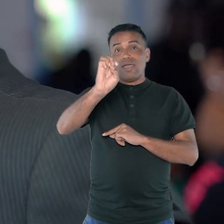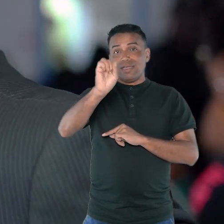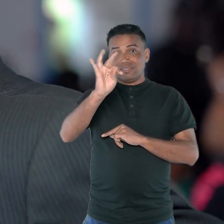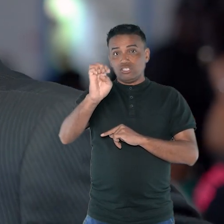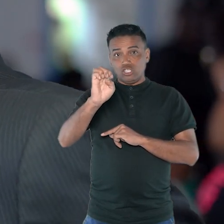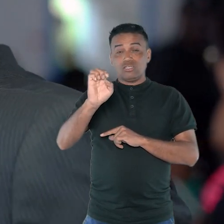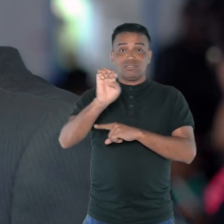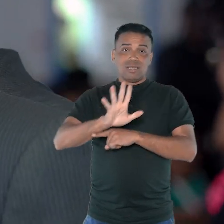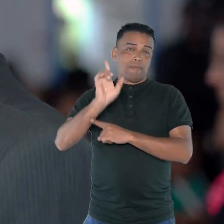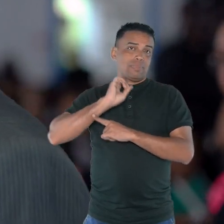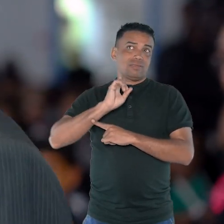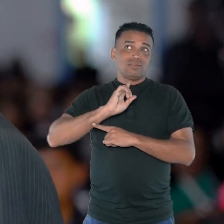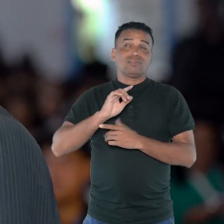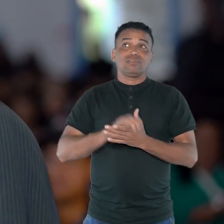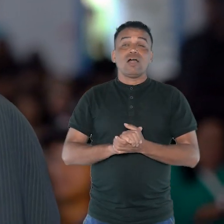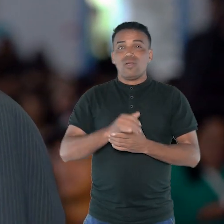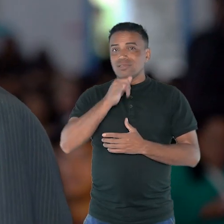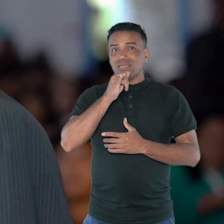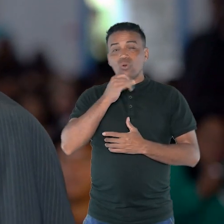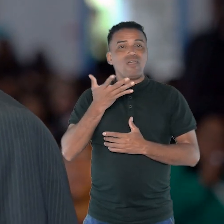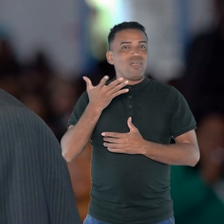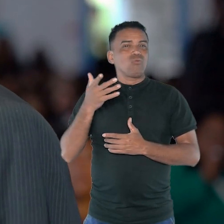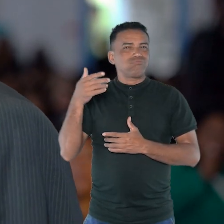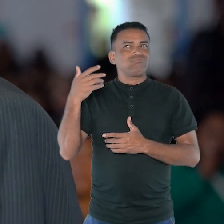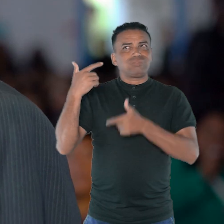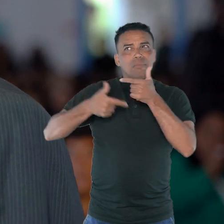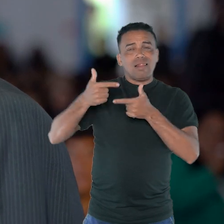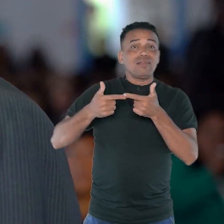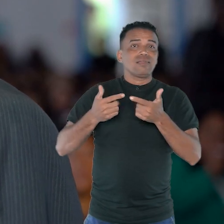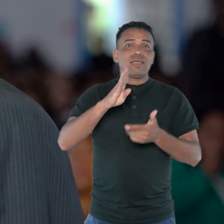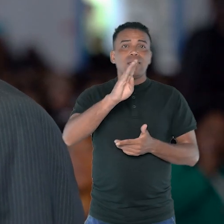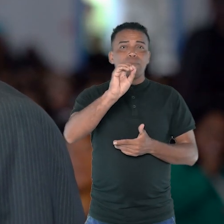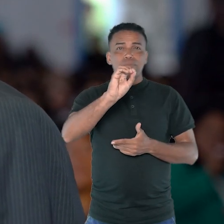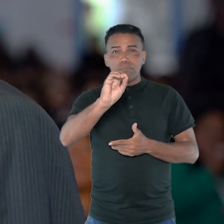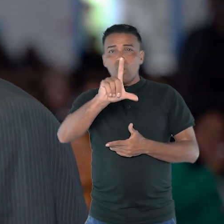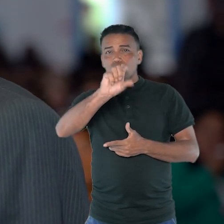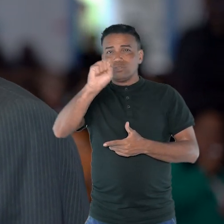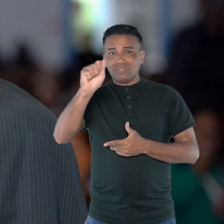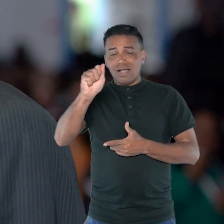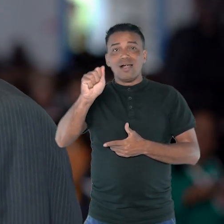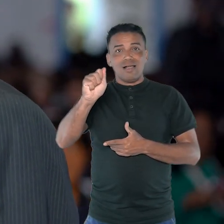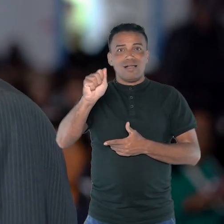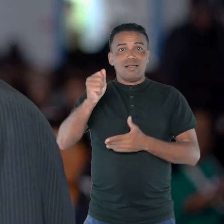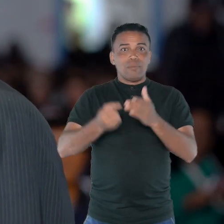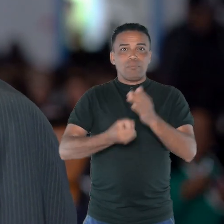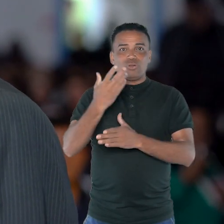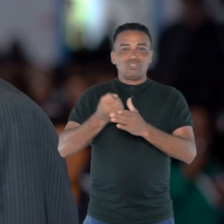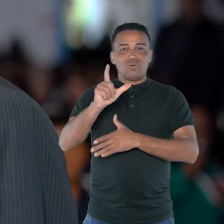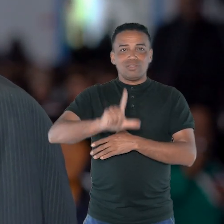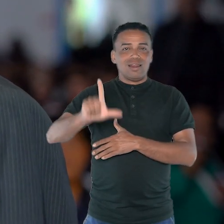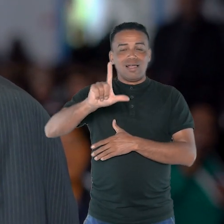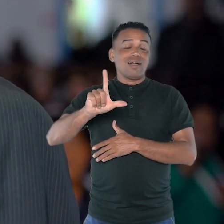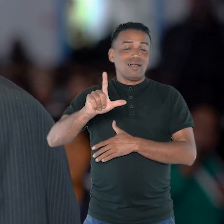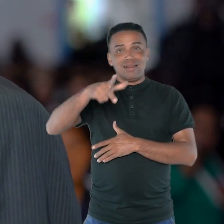quando fui vereador, foi criando a Bolsa de Produção Literária, né? E até hoje nenhum prefeito teve coragem de colocar essa